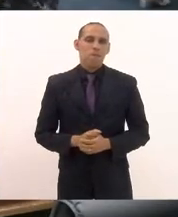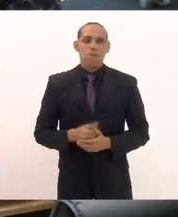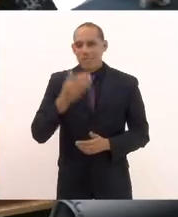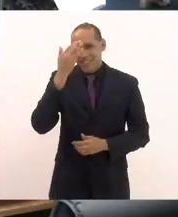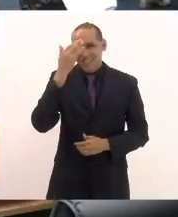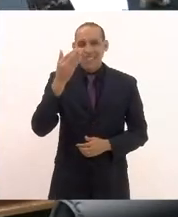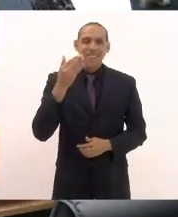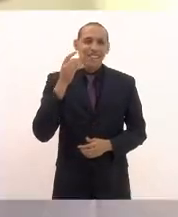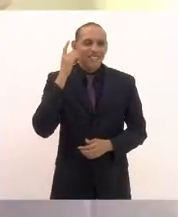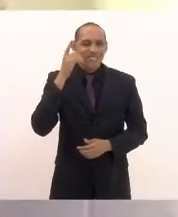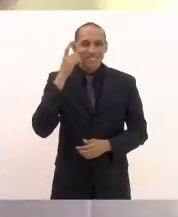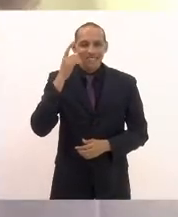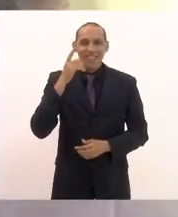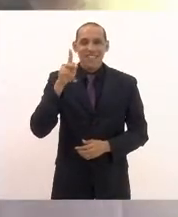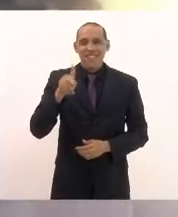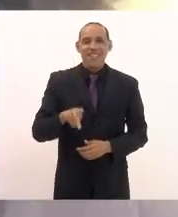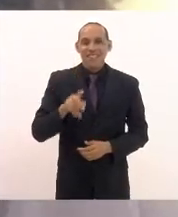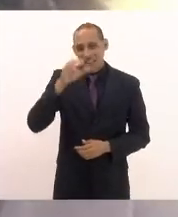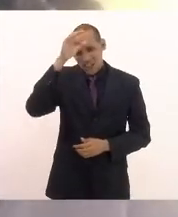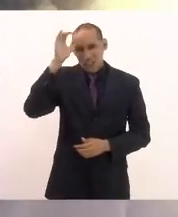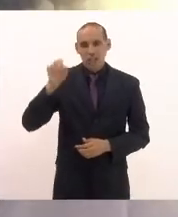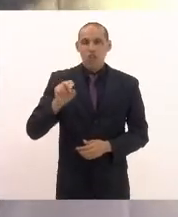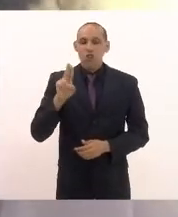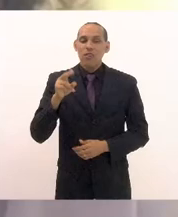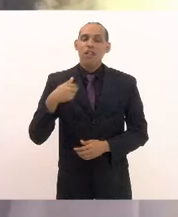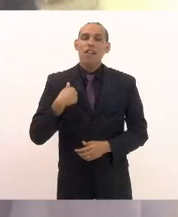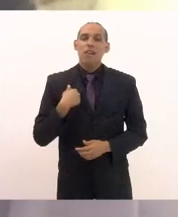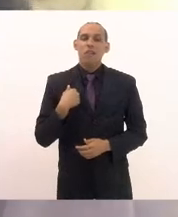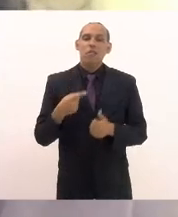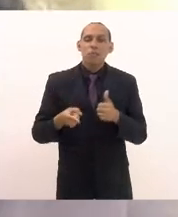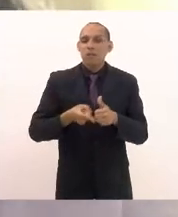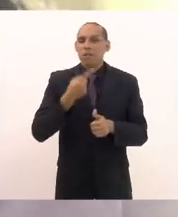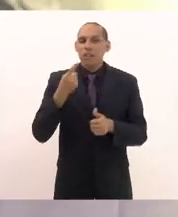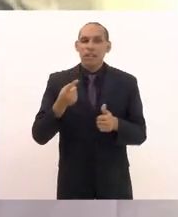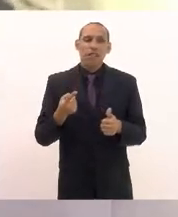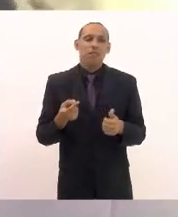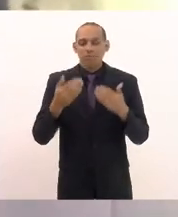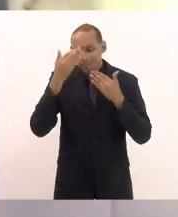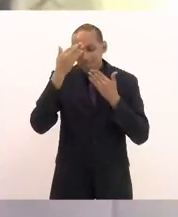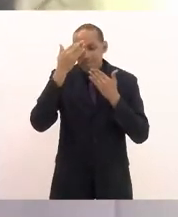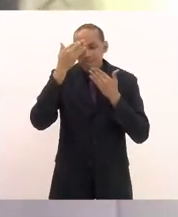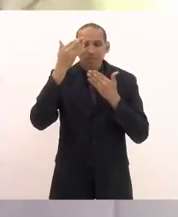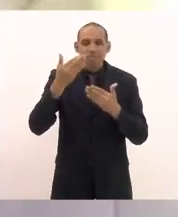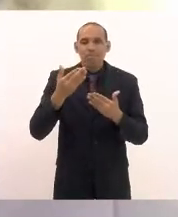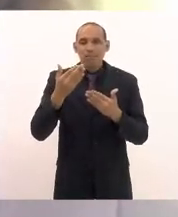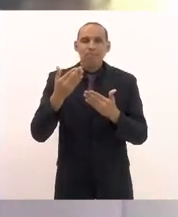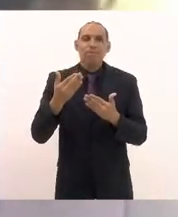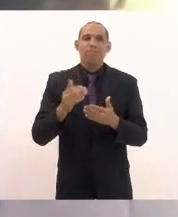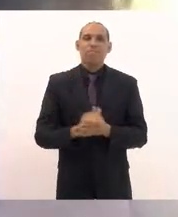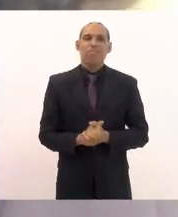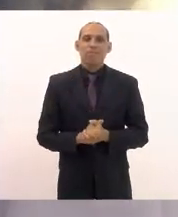Obrigada, deputada presidenta Tia Ju. Então, quero aqui primeiramente agradecer aos meus